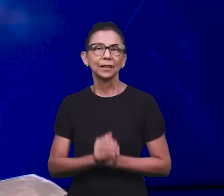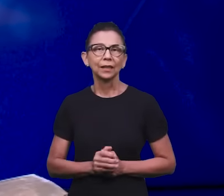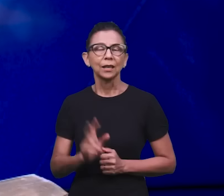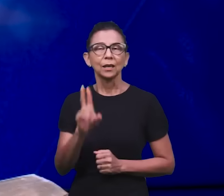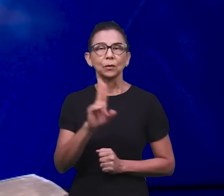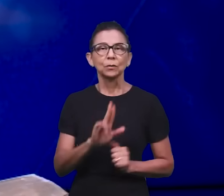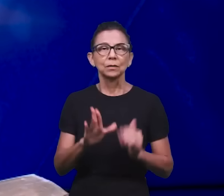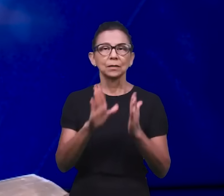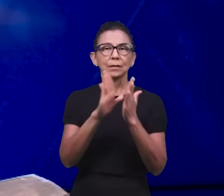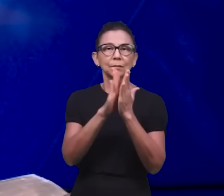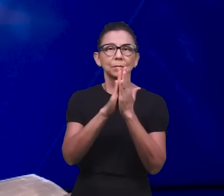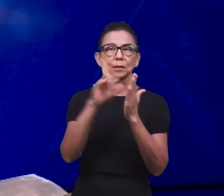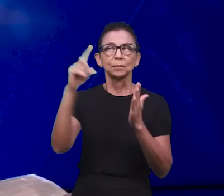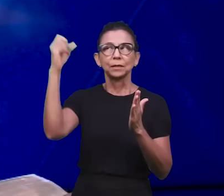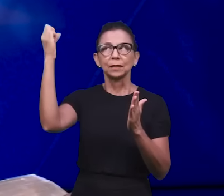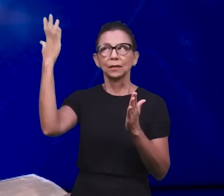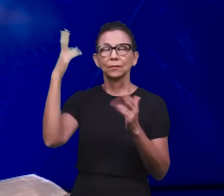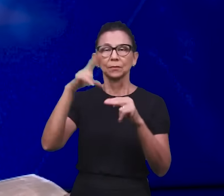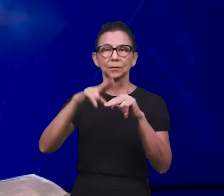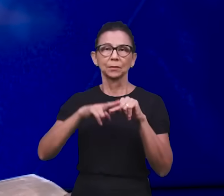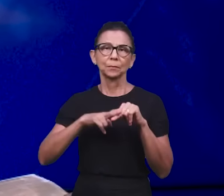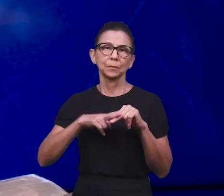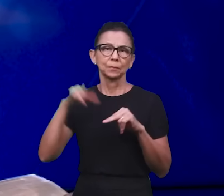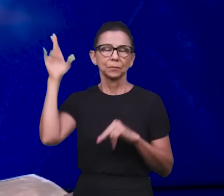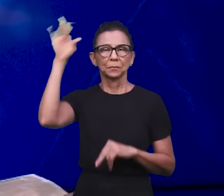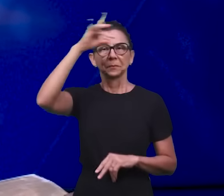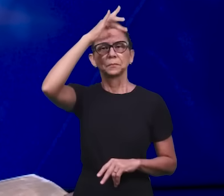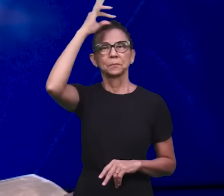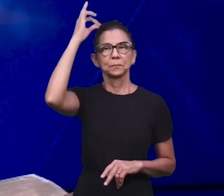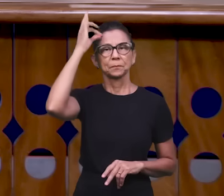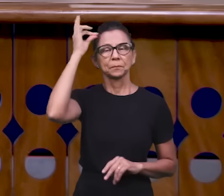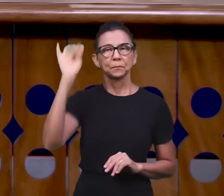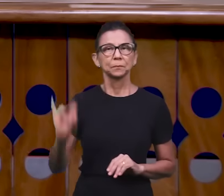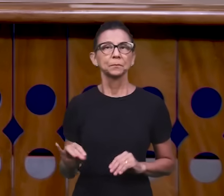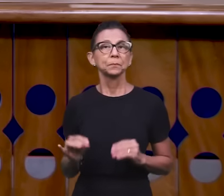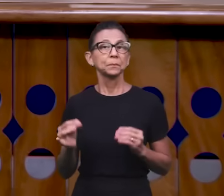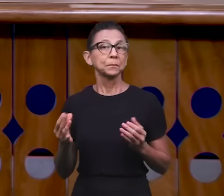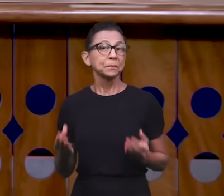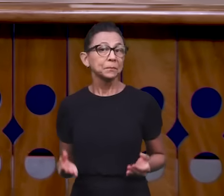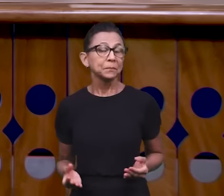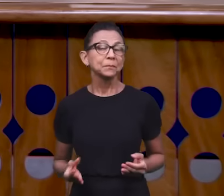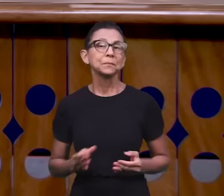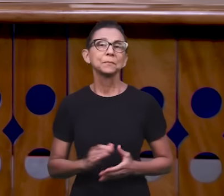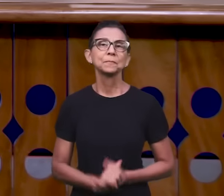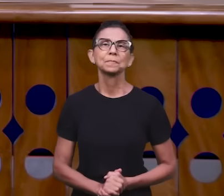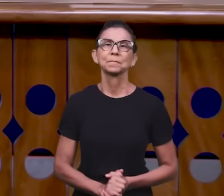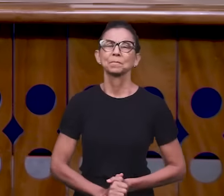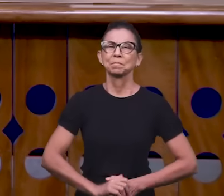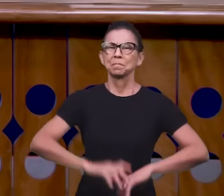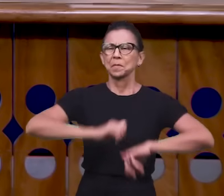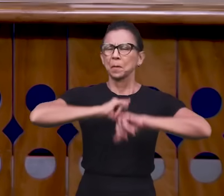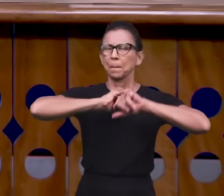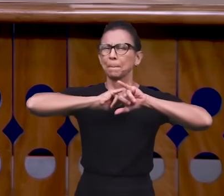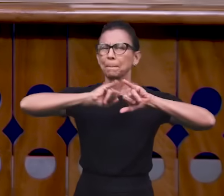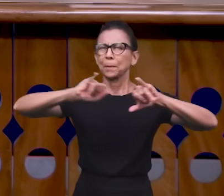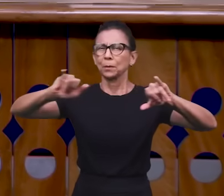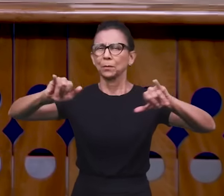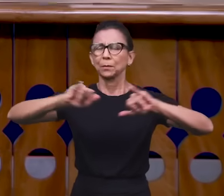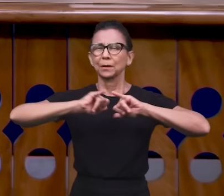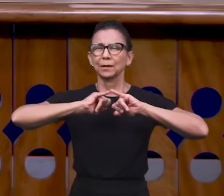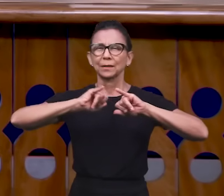chama a palavra revelada pelo Espírito Santo. Então, uma grande